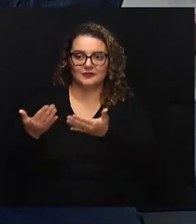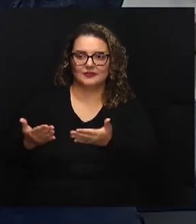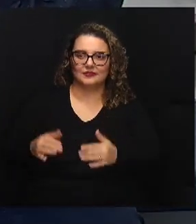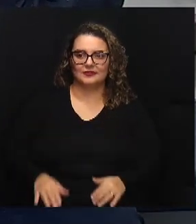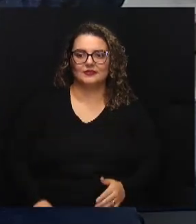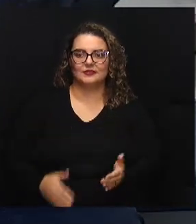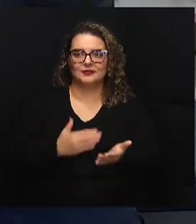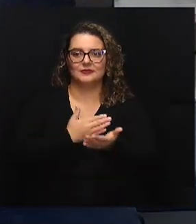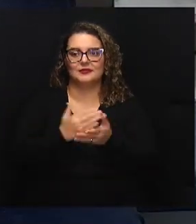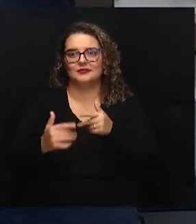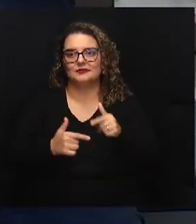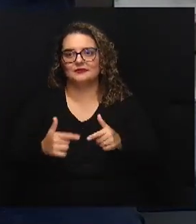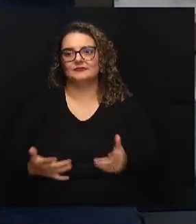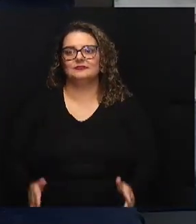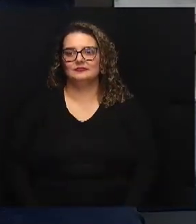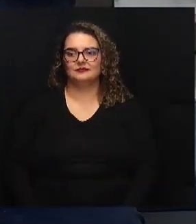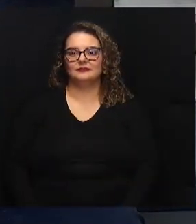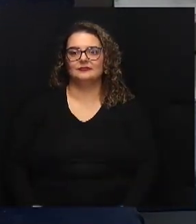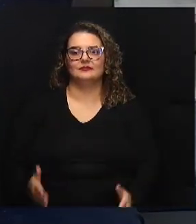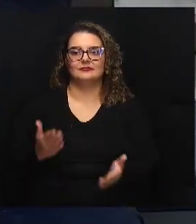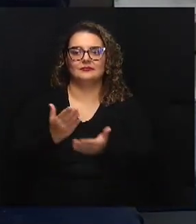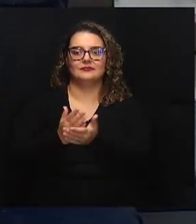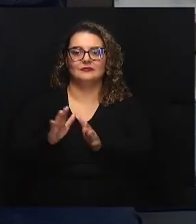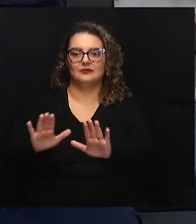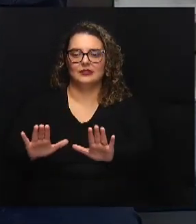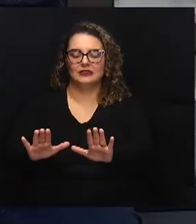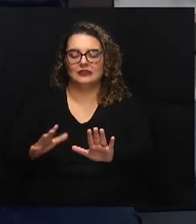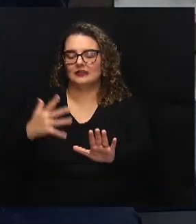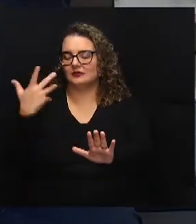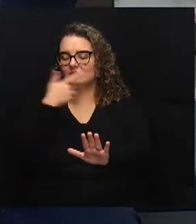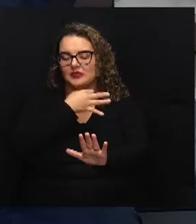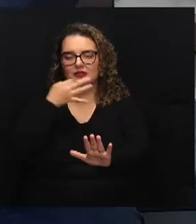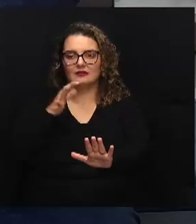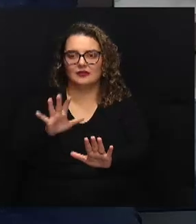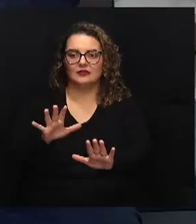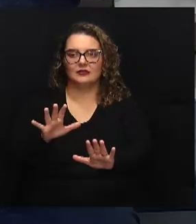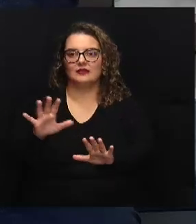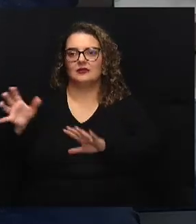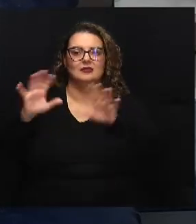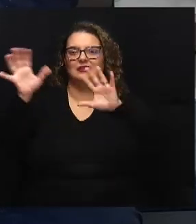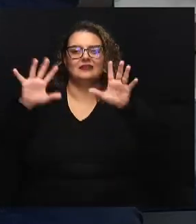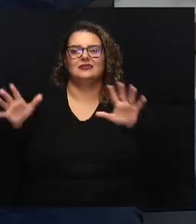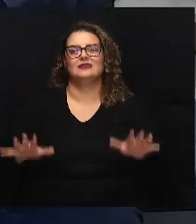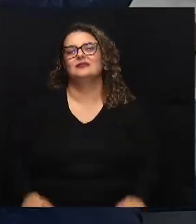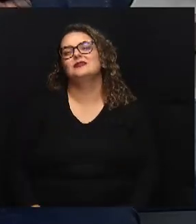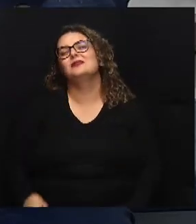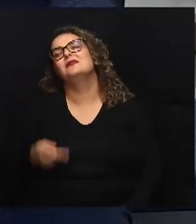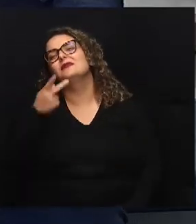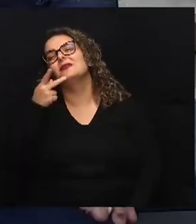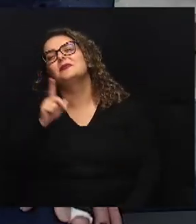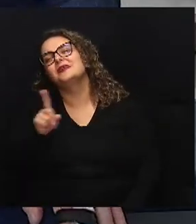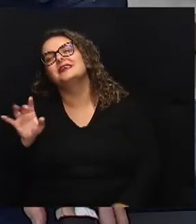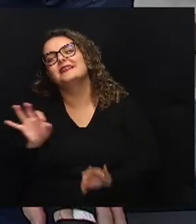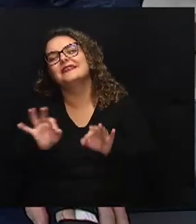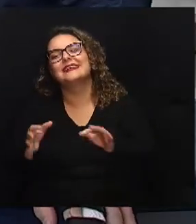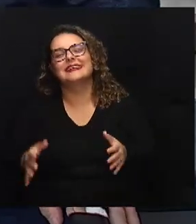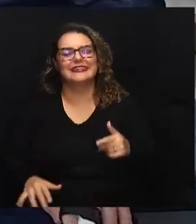uma obra e fala, para, não mexa mais, tá lindo isso aí. De repente ela está mexendo, estraga tudo, eu falei para você não mexer.